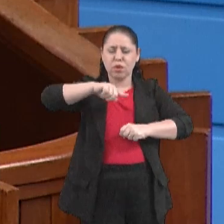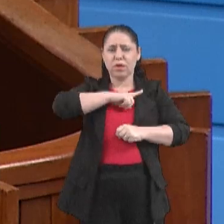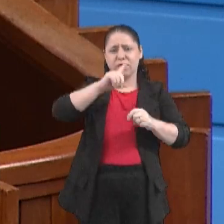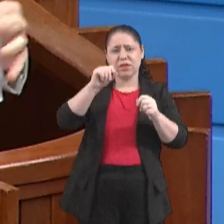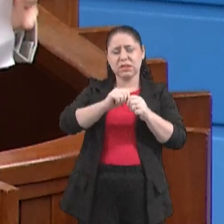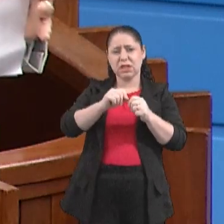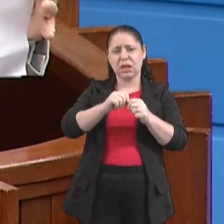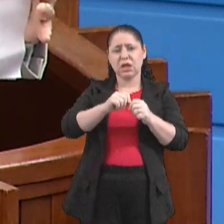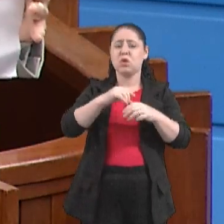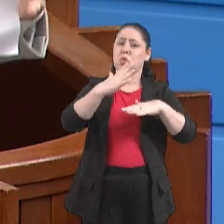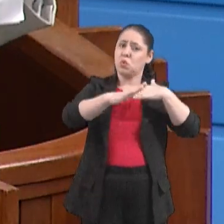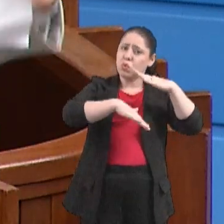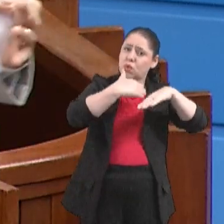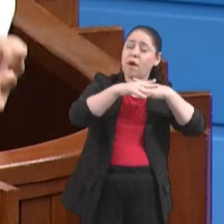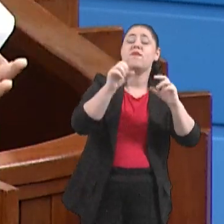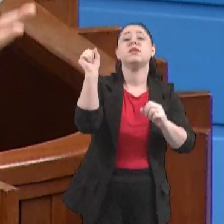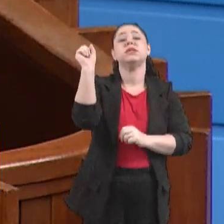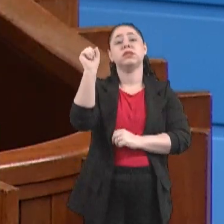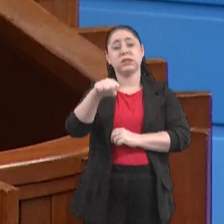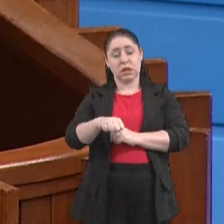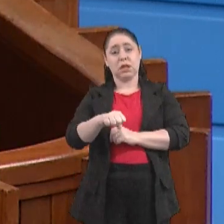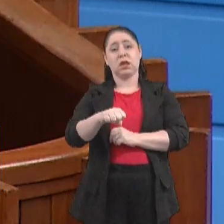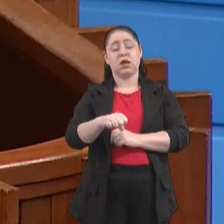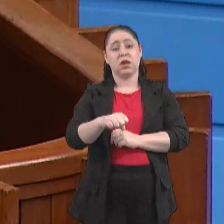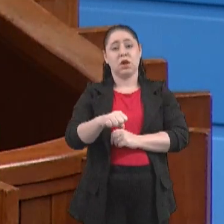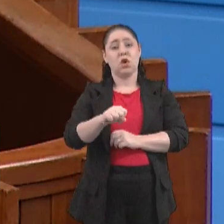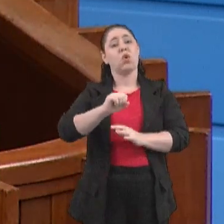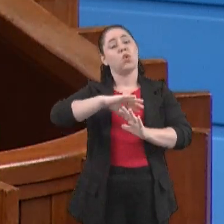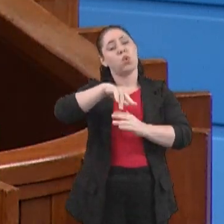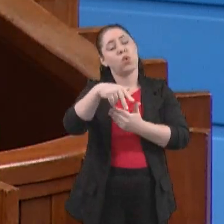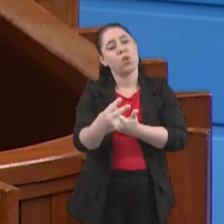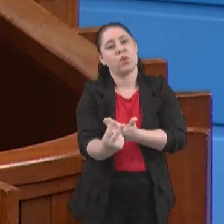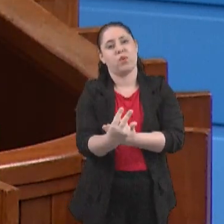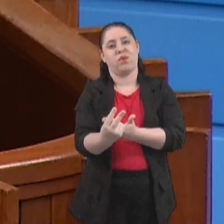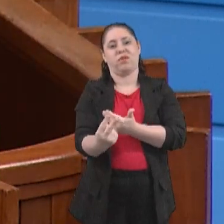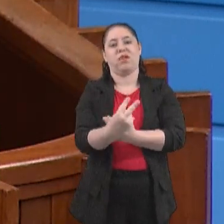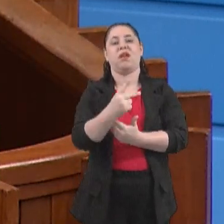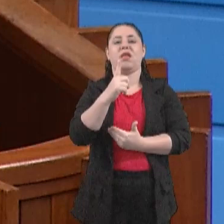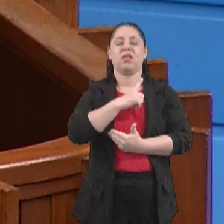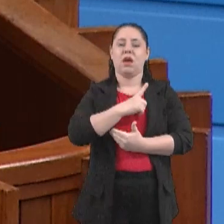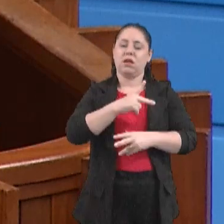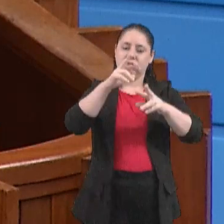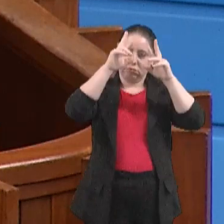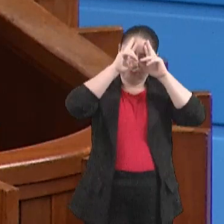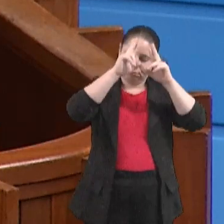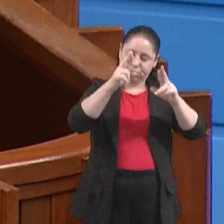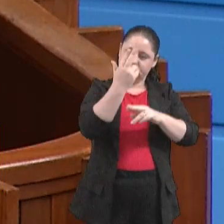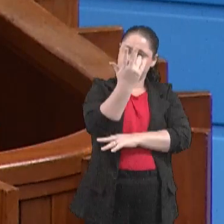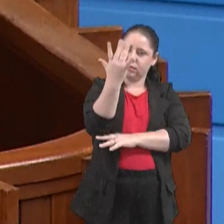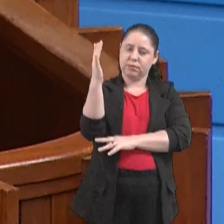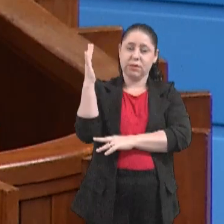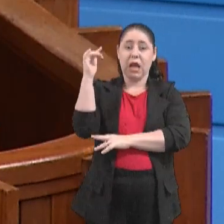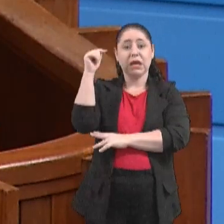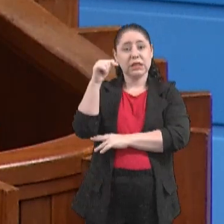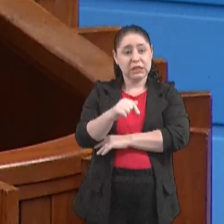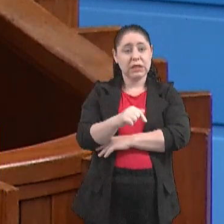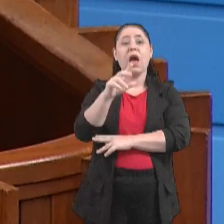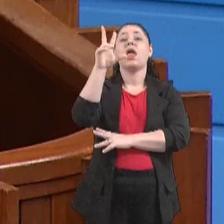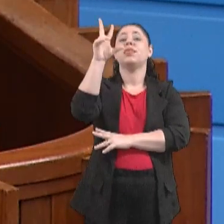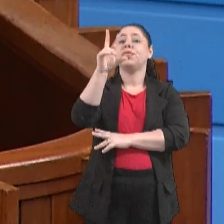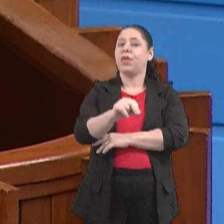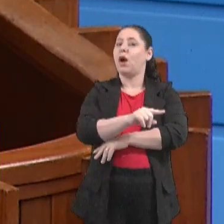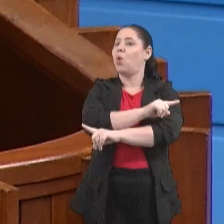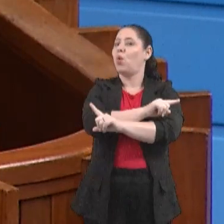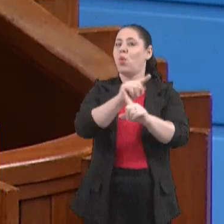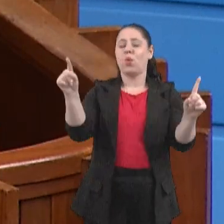fazendo. Desenvolvimento, sim, com sustentabilidade, com respeito ao meio ambiente. Aqui,